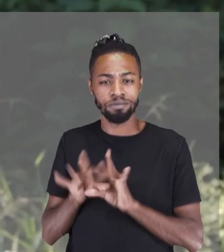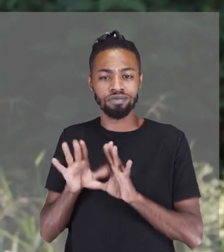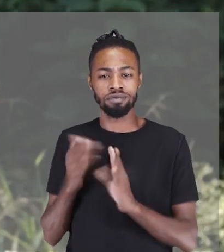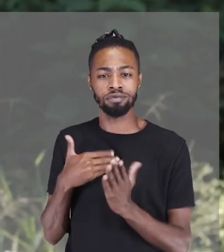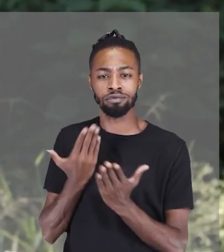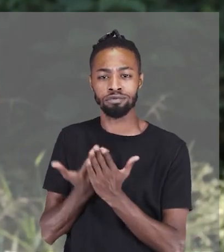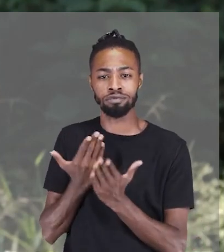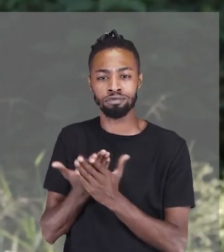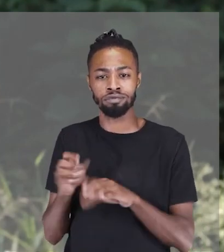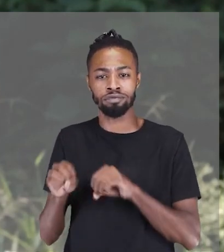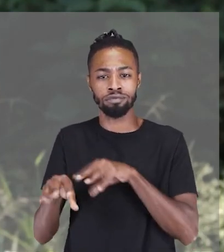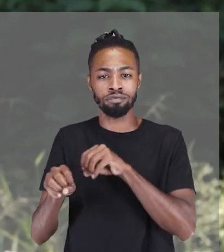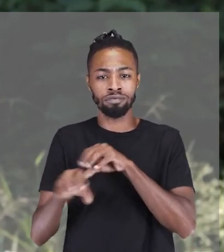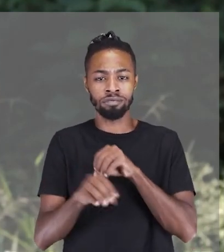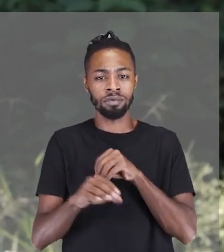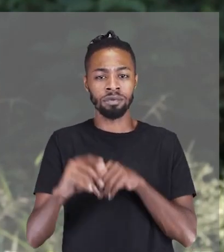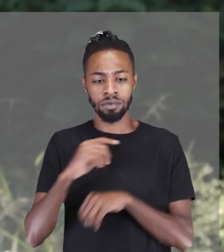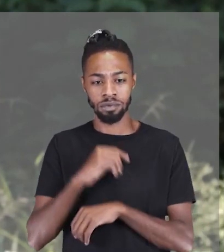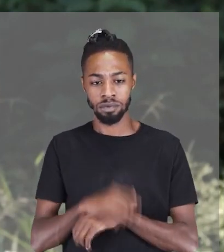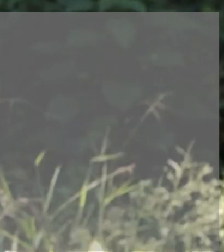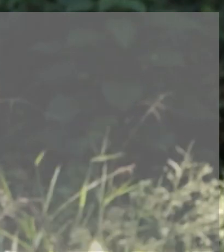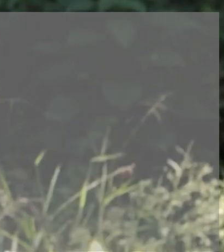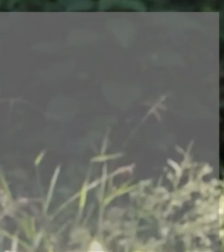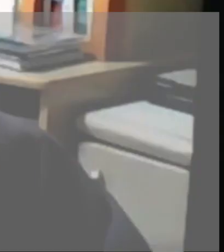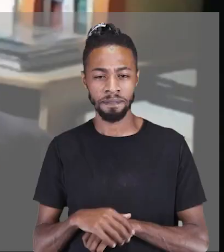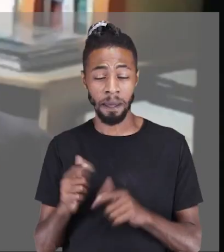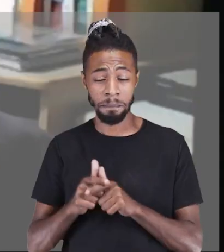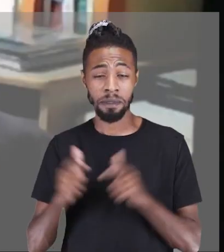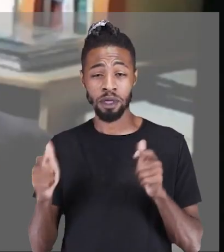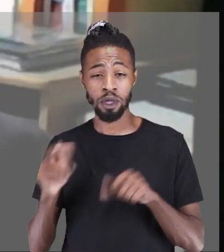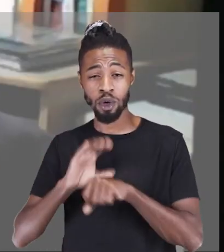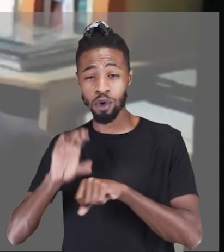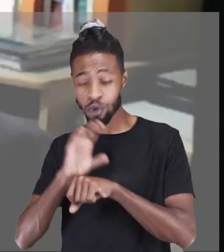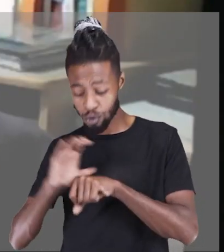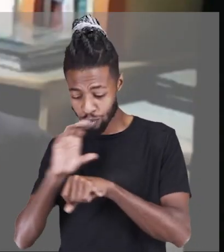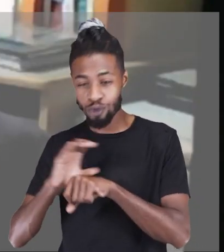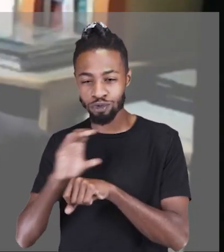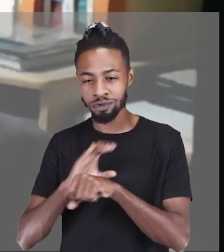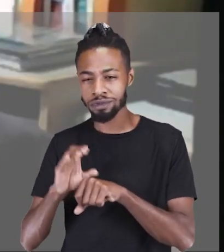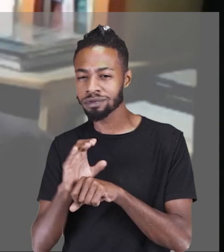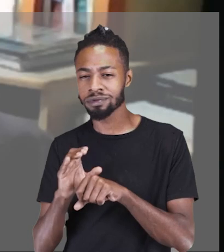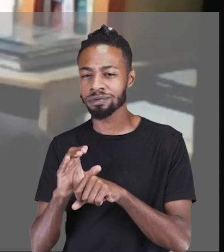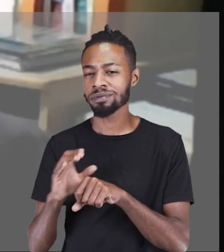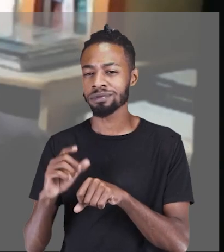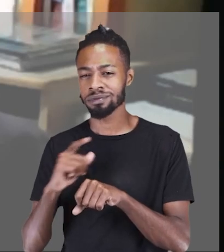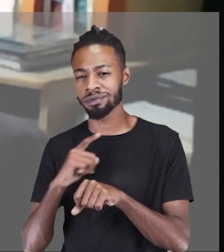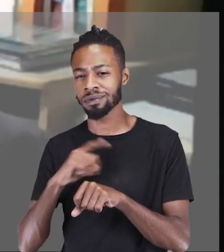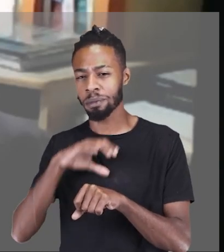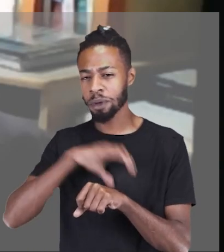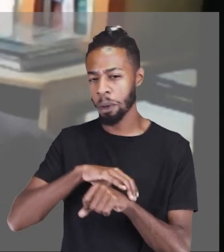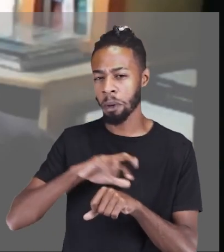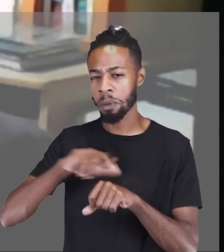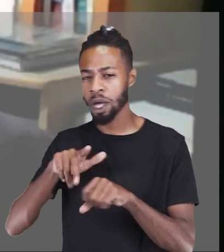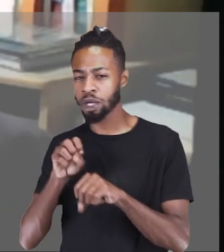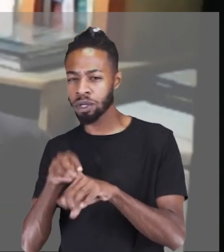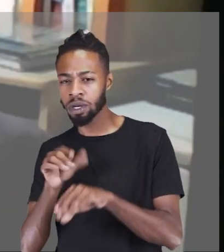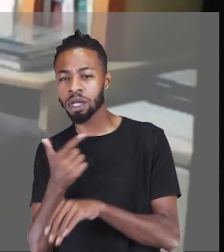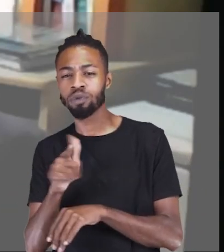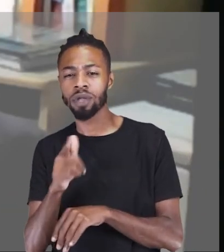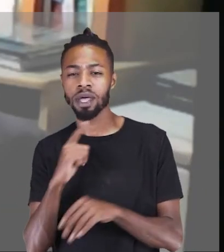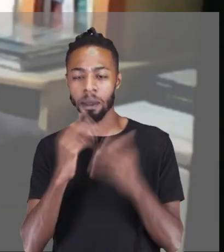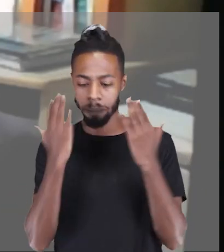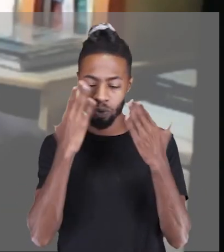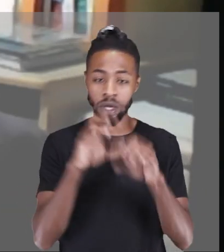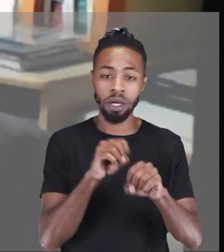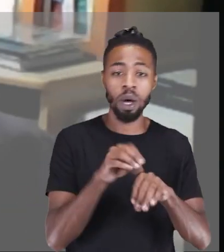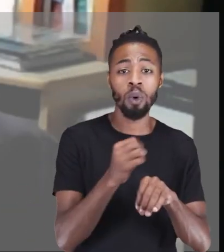em física e são licenciados para ensinar nos anos finais. A maioria dos cursos de licenciatura não tem psicologia